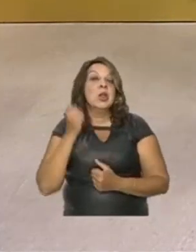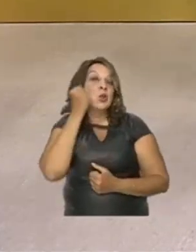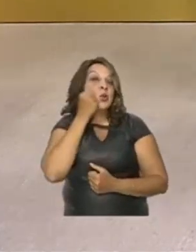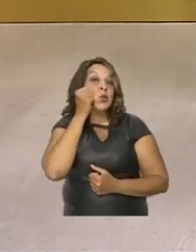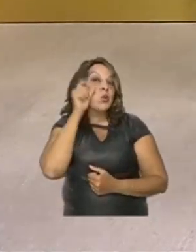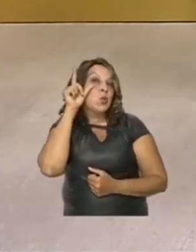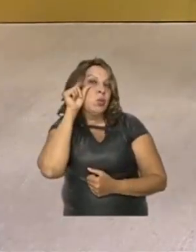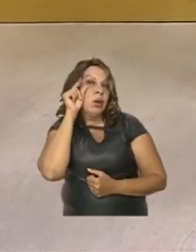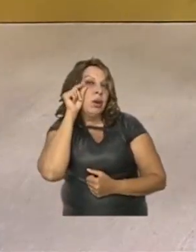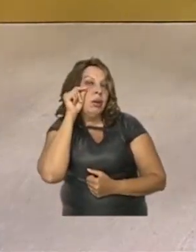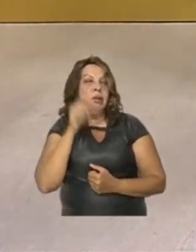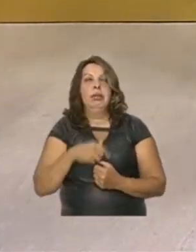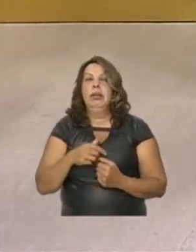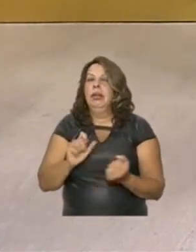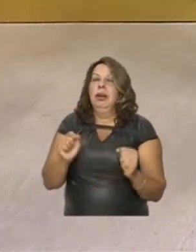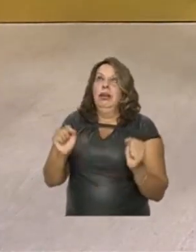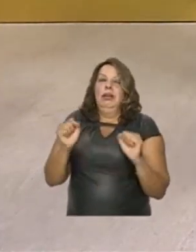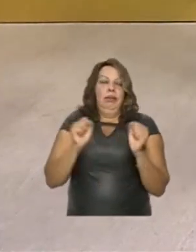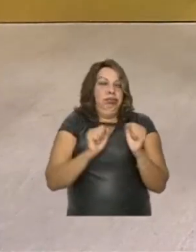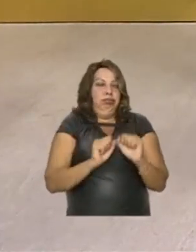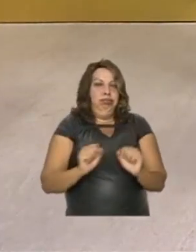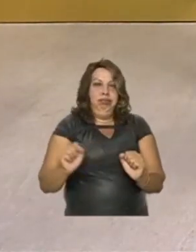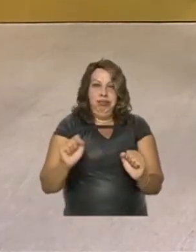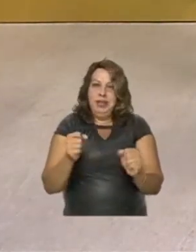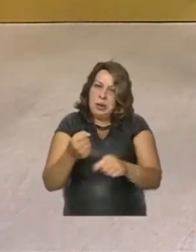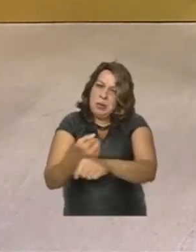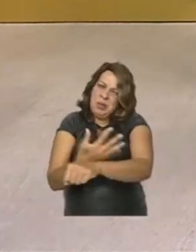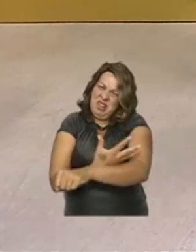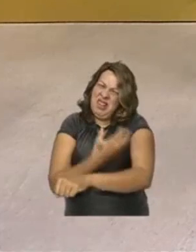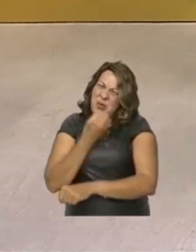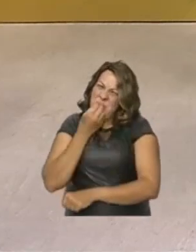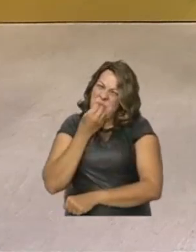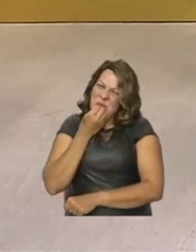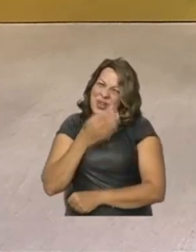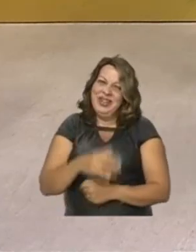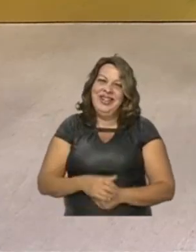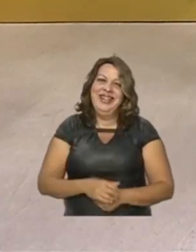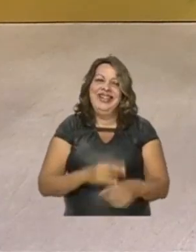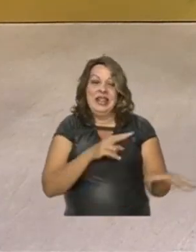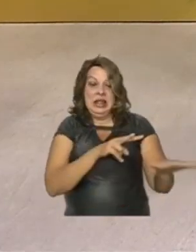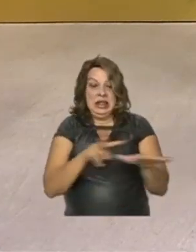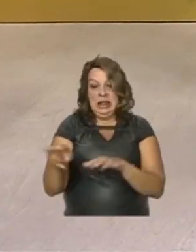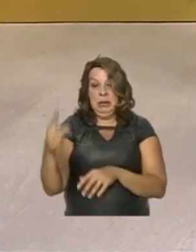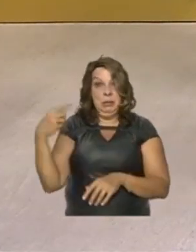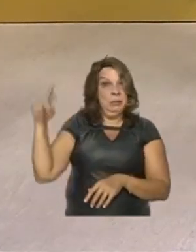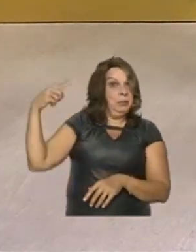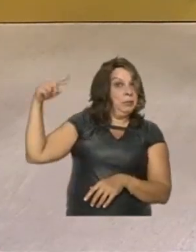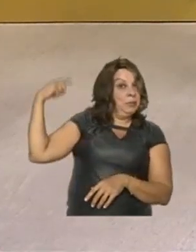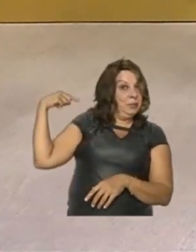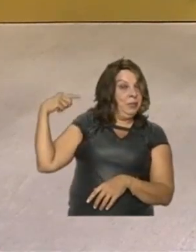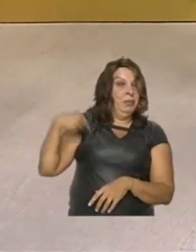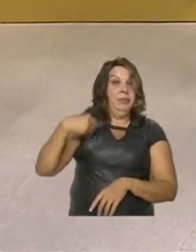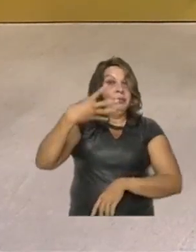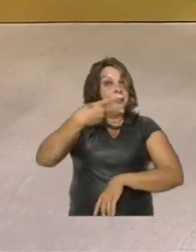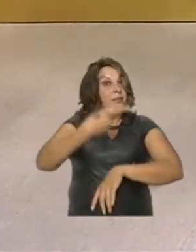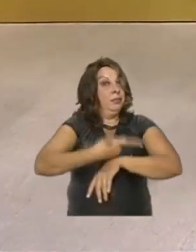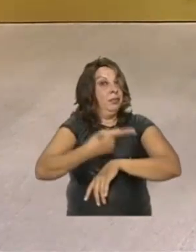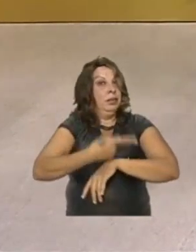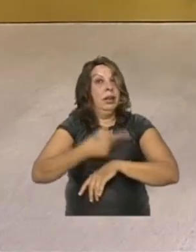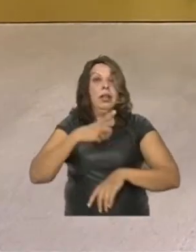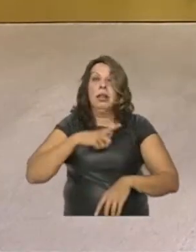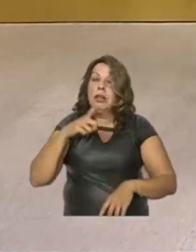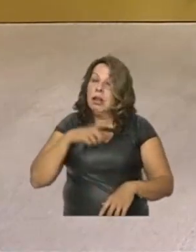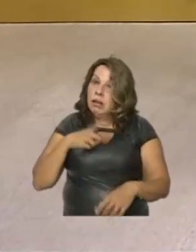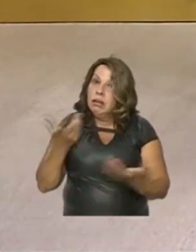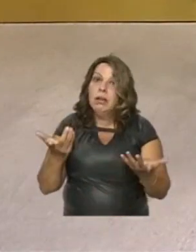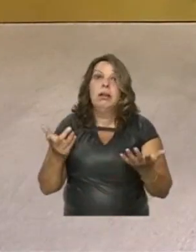tô nervoso, mas ó, essa emoção toda vale a pena, porque na semana passada, no especial do Dia das Crianças, o quarto prêmio trouxe alegria